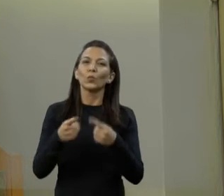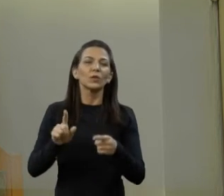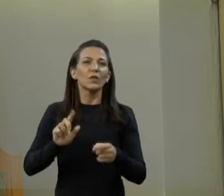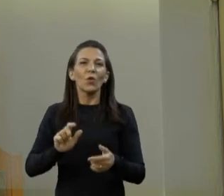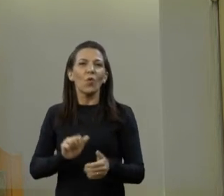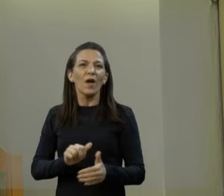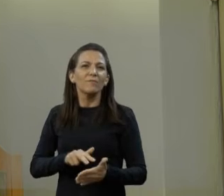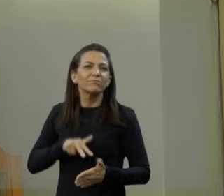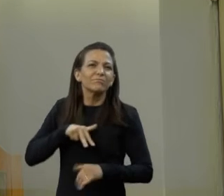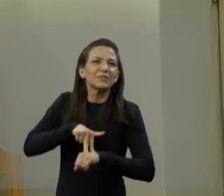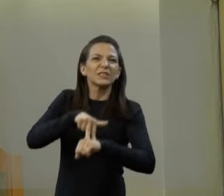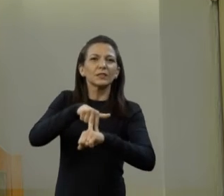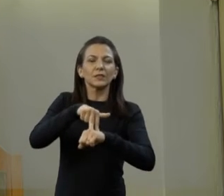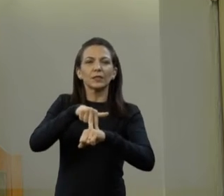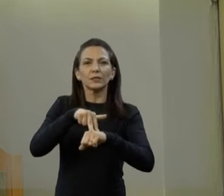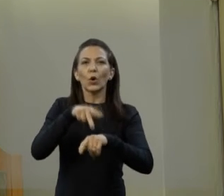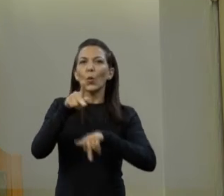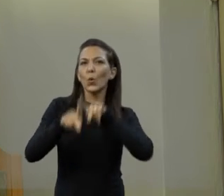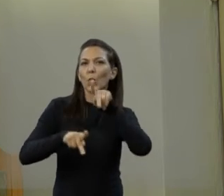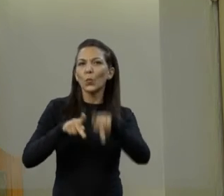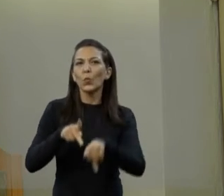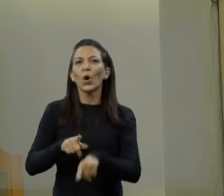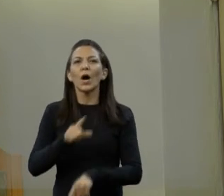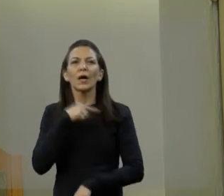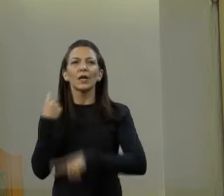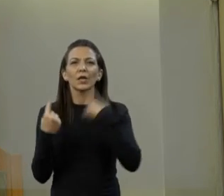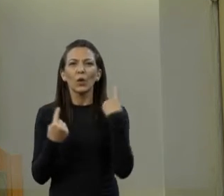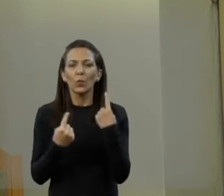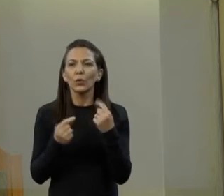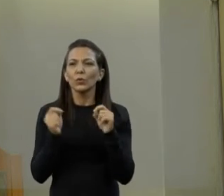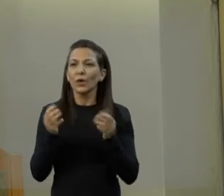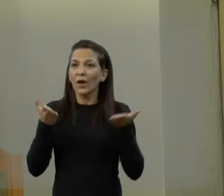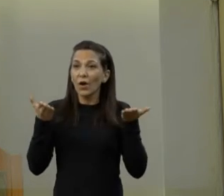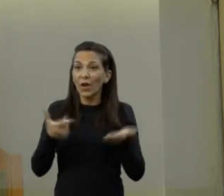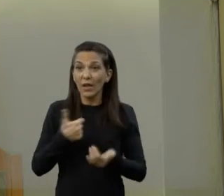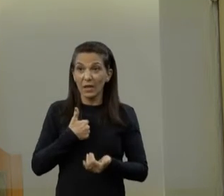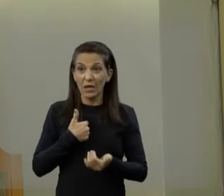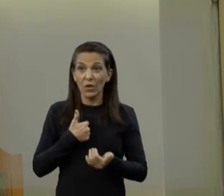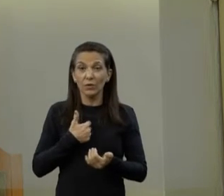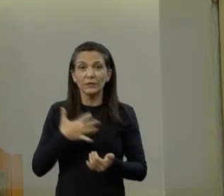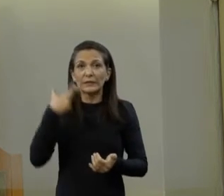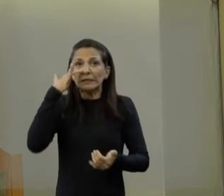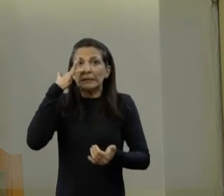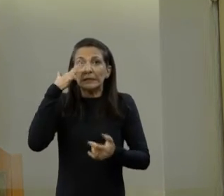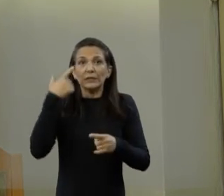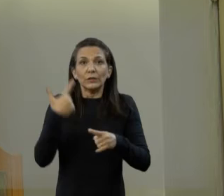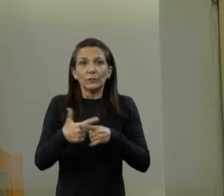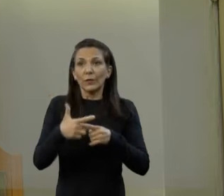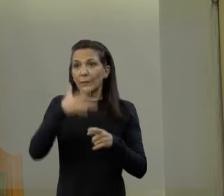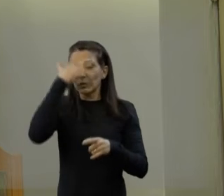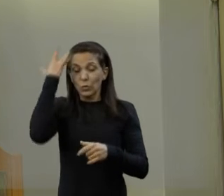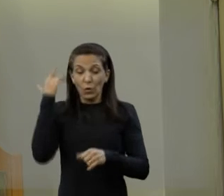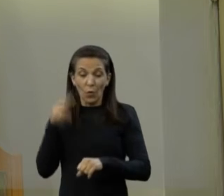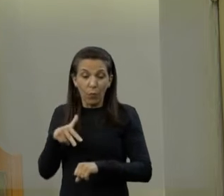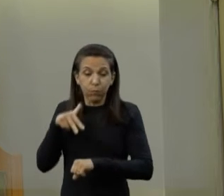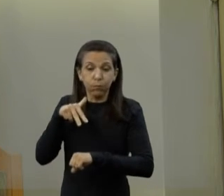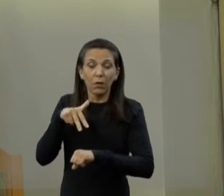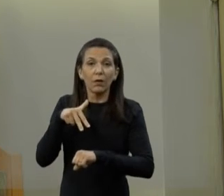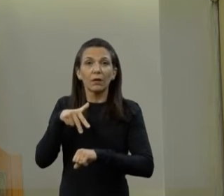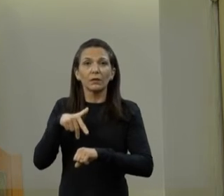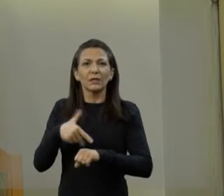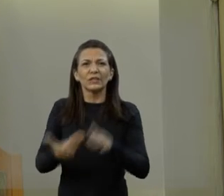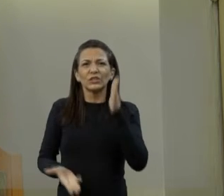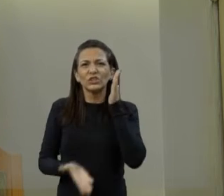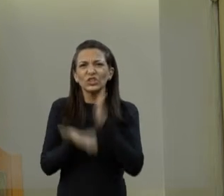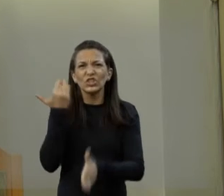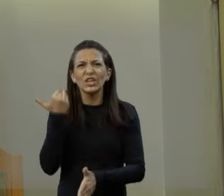resistência resistência de um povo que é morto a agora eu fico assim estarrecido porque os mesmos que vem na sua casa tentar